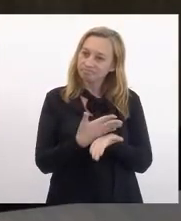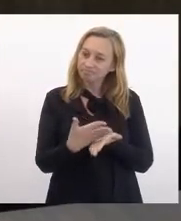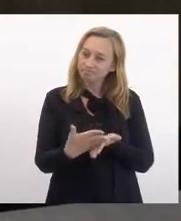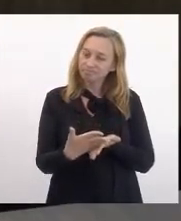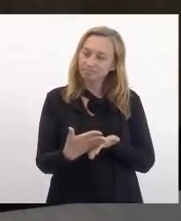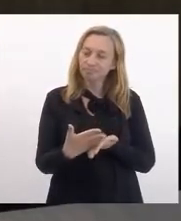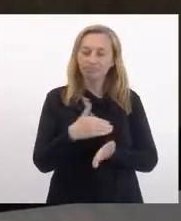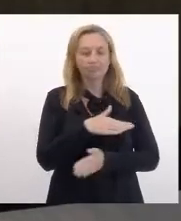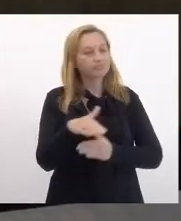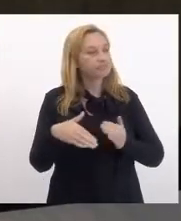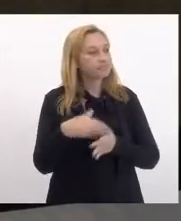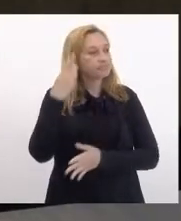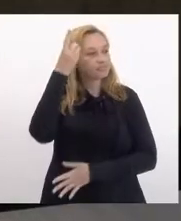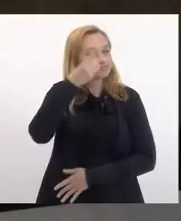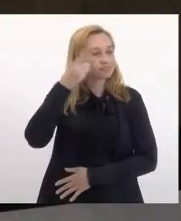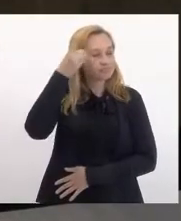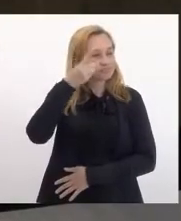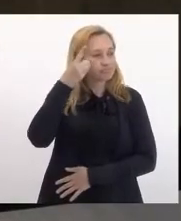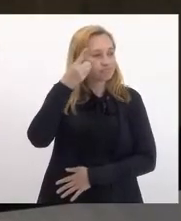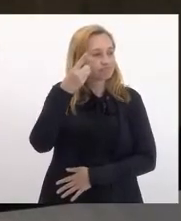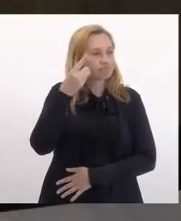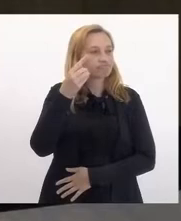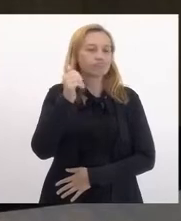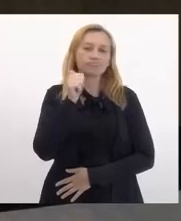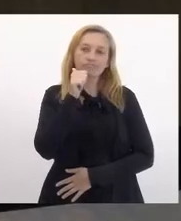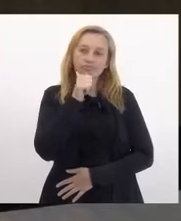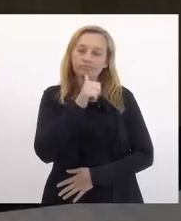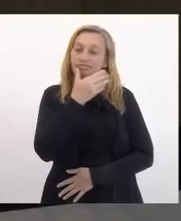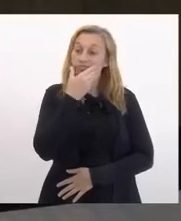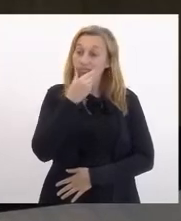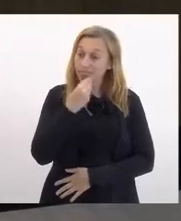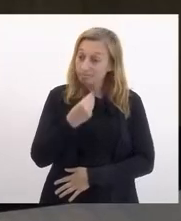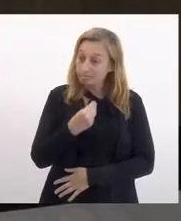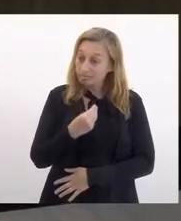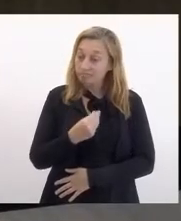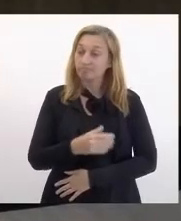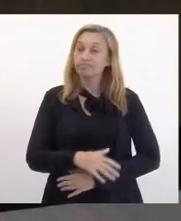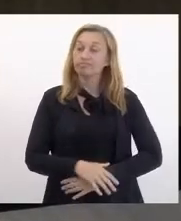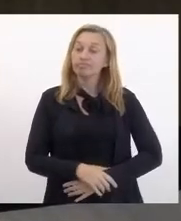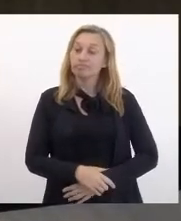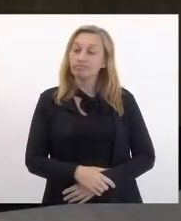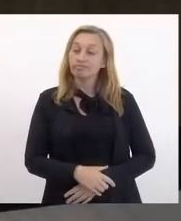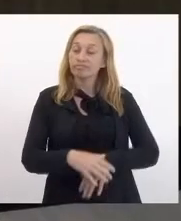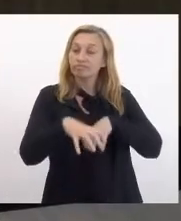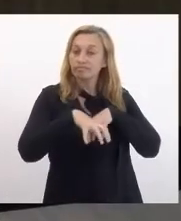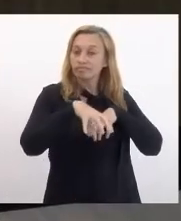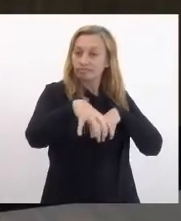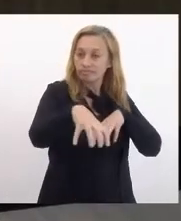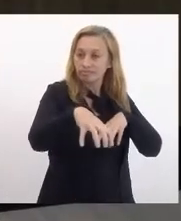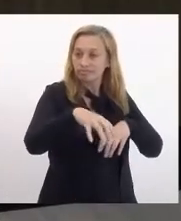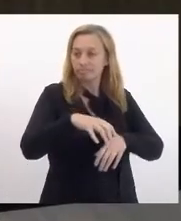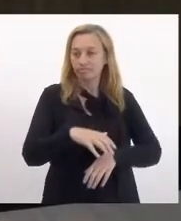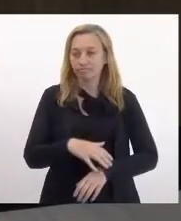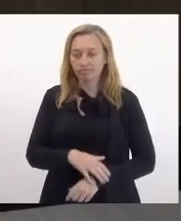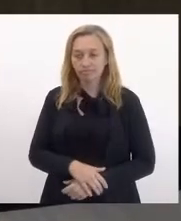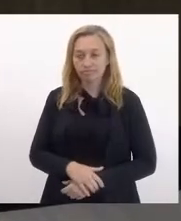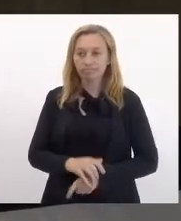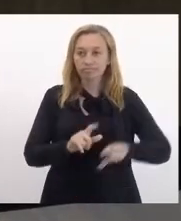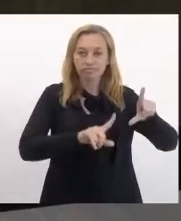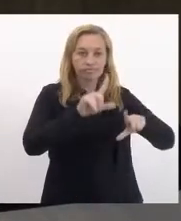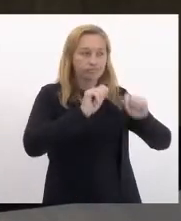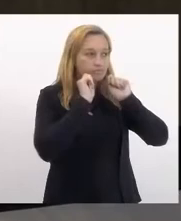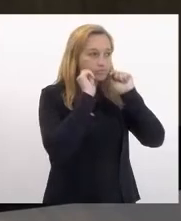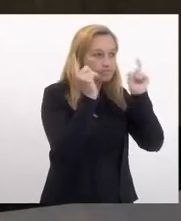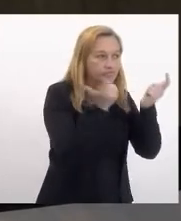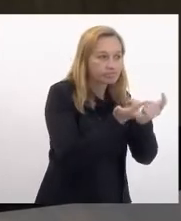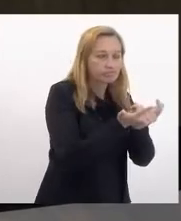Nobres deputadas presentes, nobres deputados presentes, aqueles que nos assistem pela TV Aleixo,